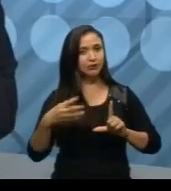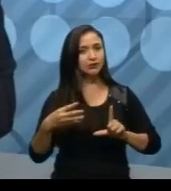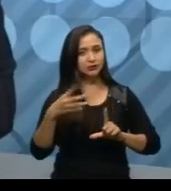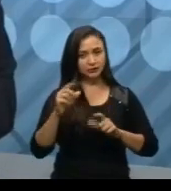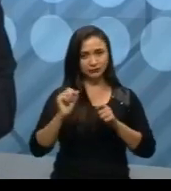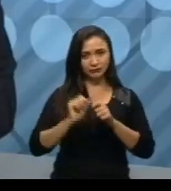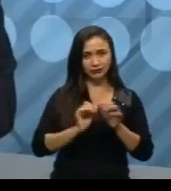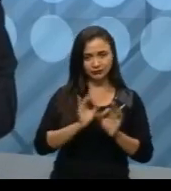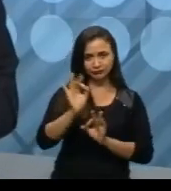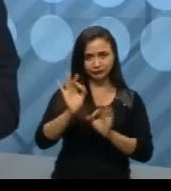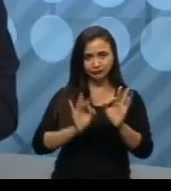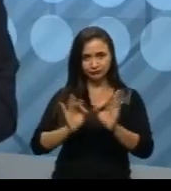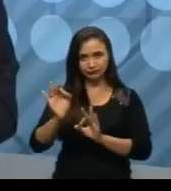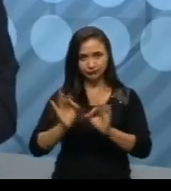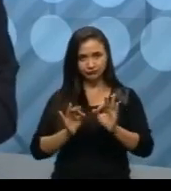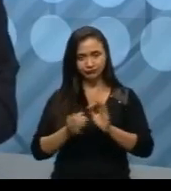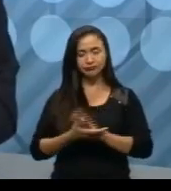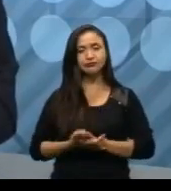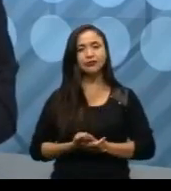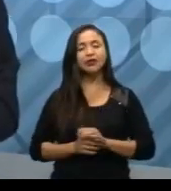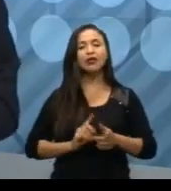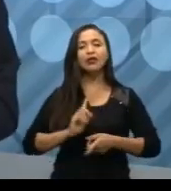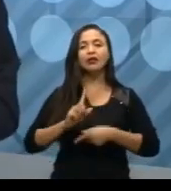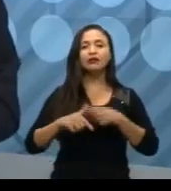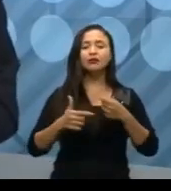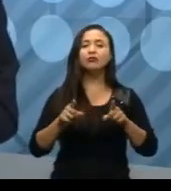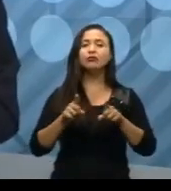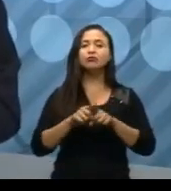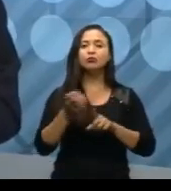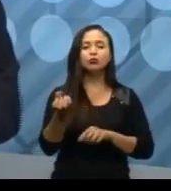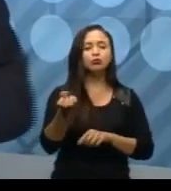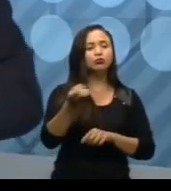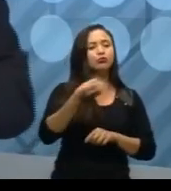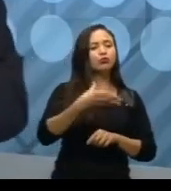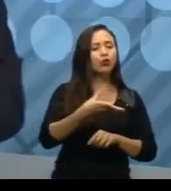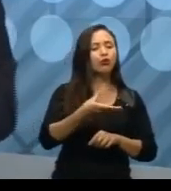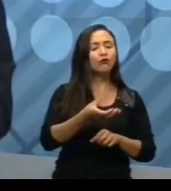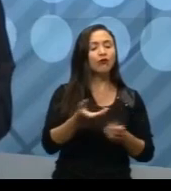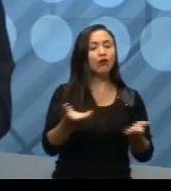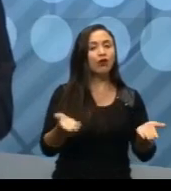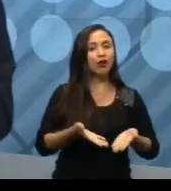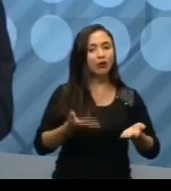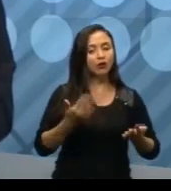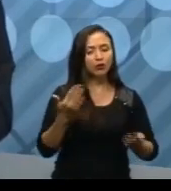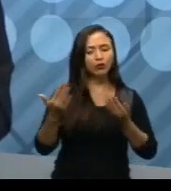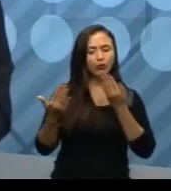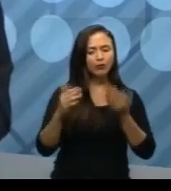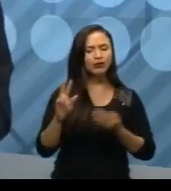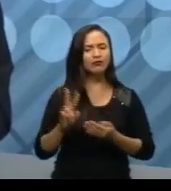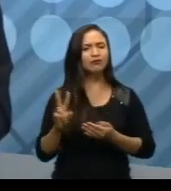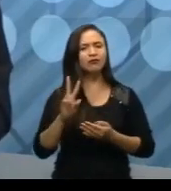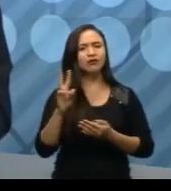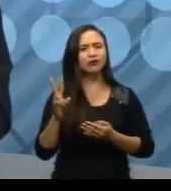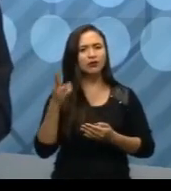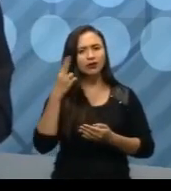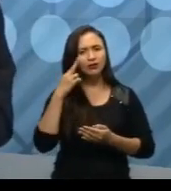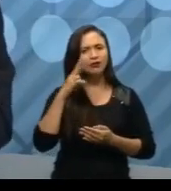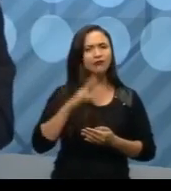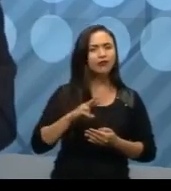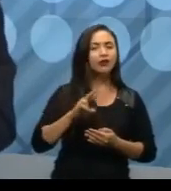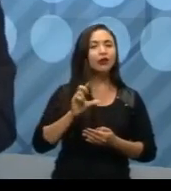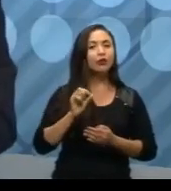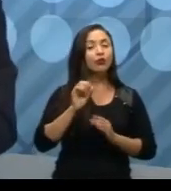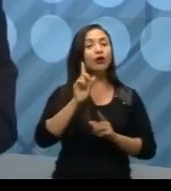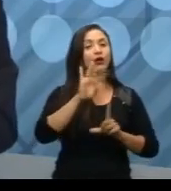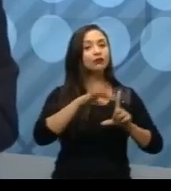planilha, elabore ela, e depois pegue uma atualizada e compara o valor das duas para verificar. Desonerada, tá?